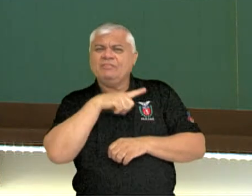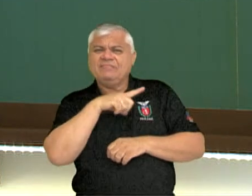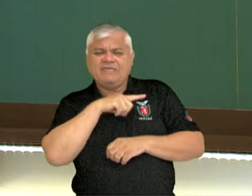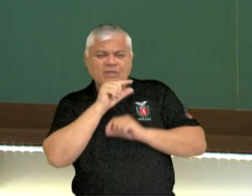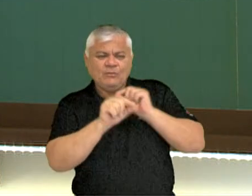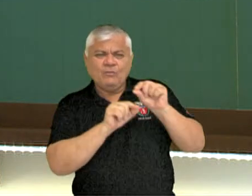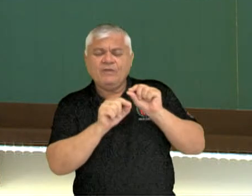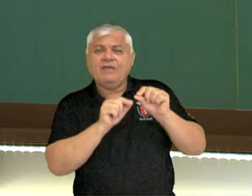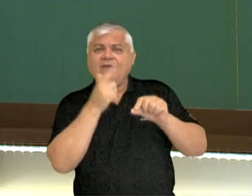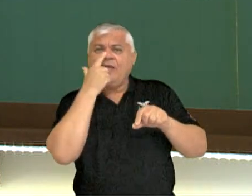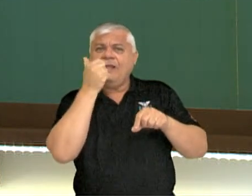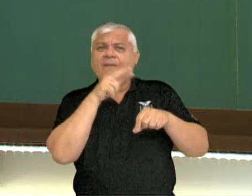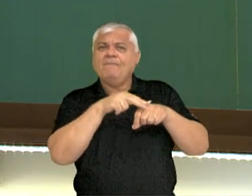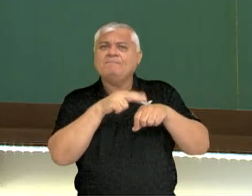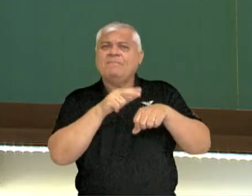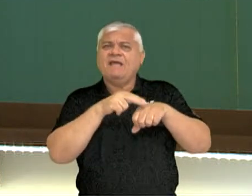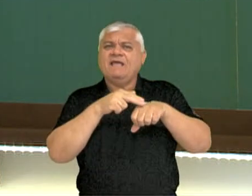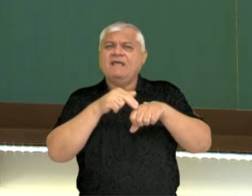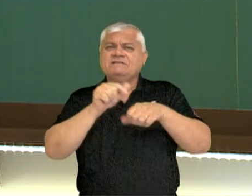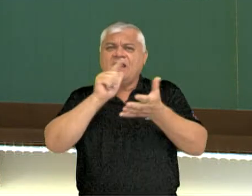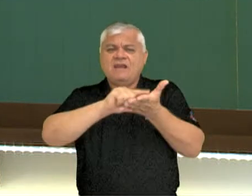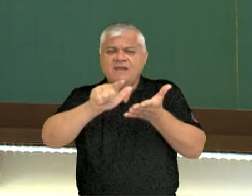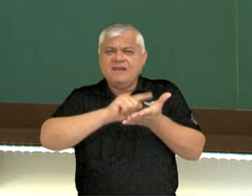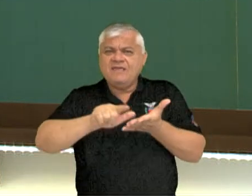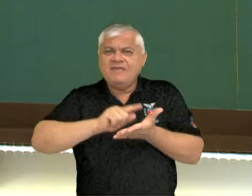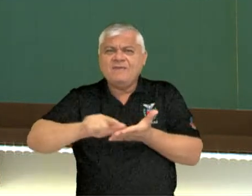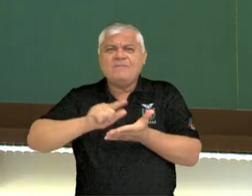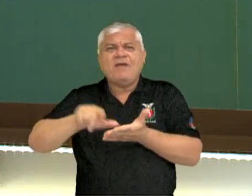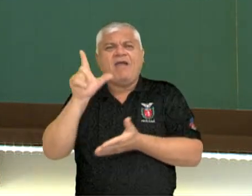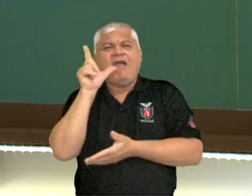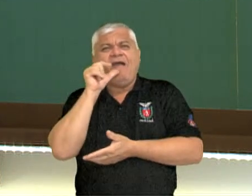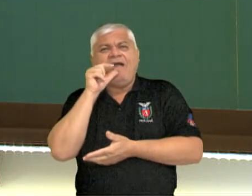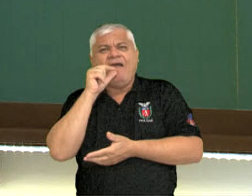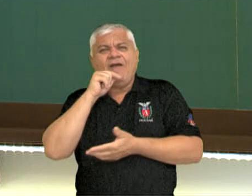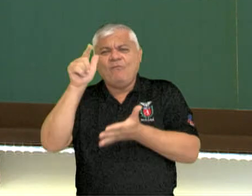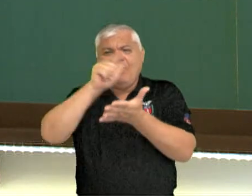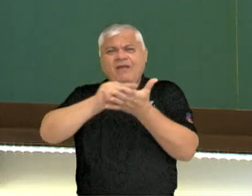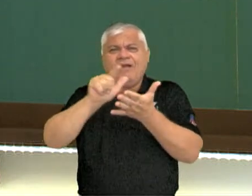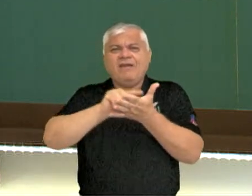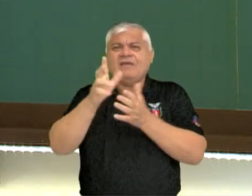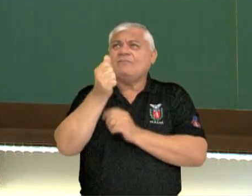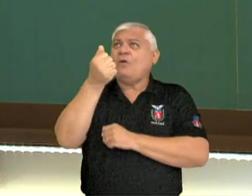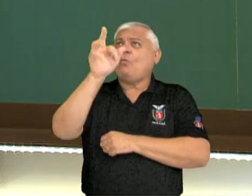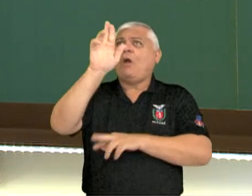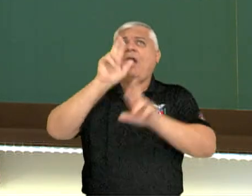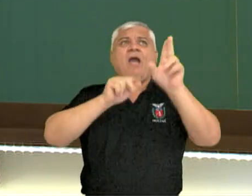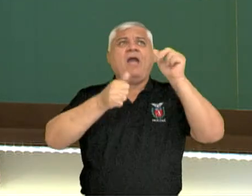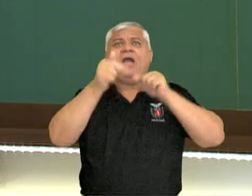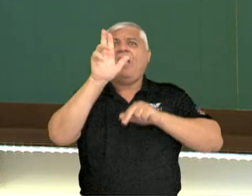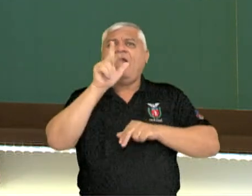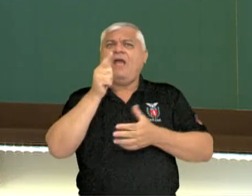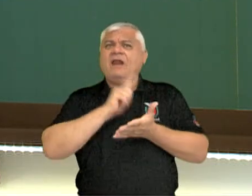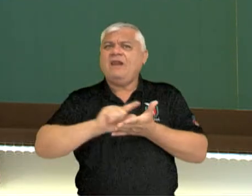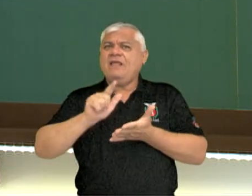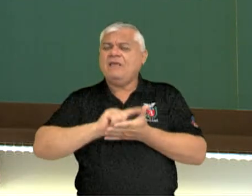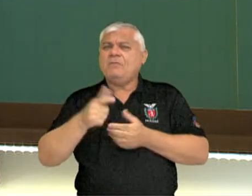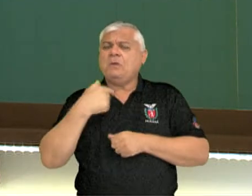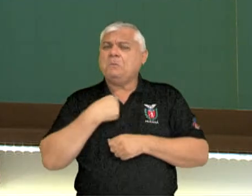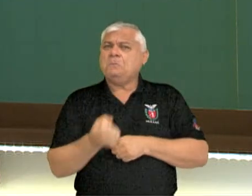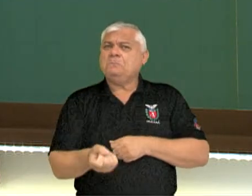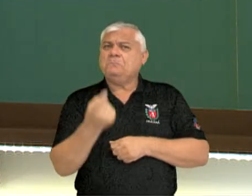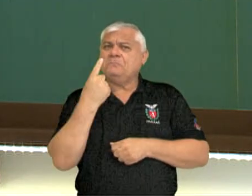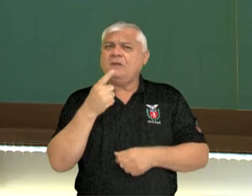capacidade de remover poluentes da água e da atmosfera. Quando lê musgo nessa notícia, eu associo isso